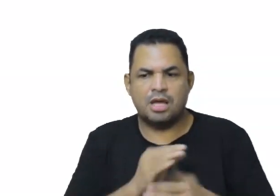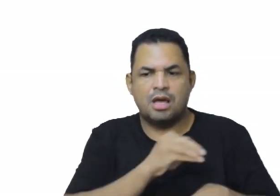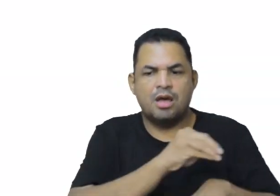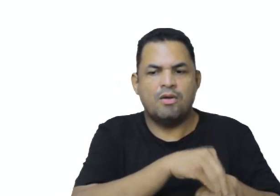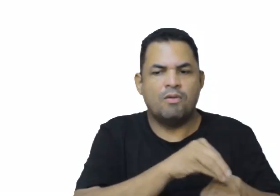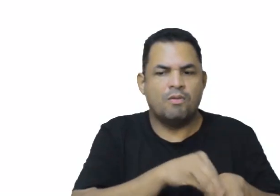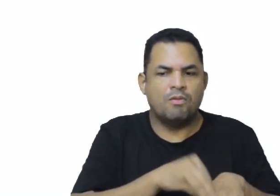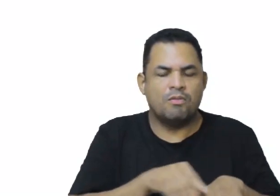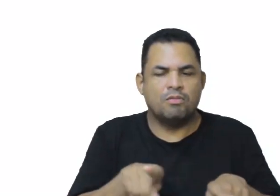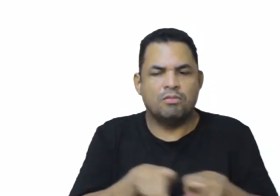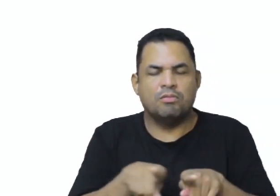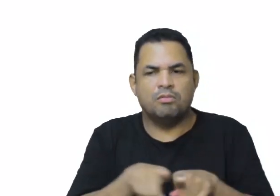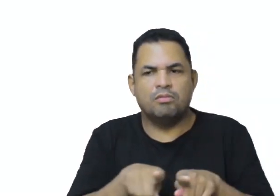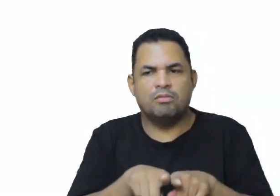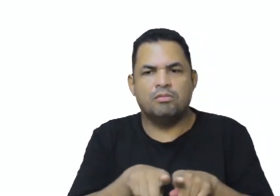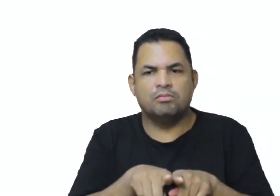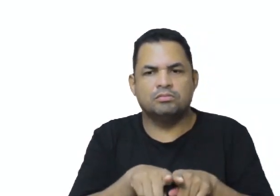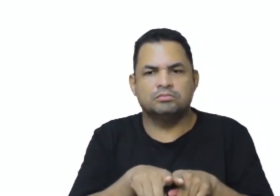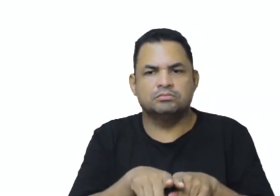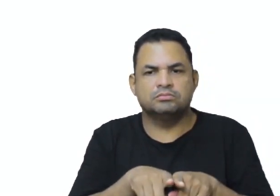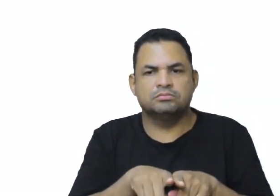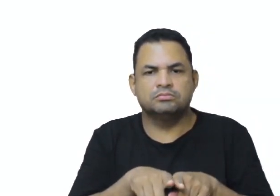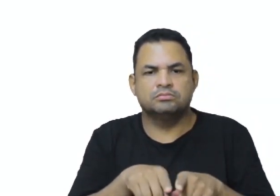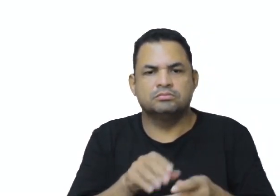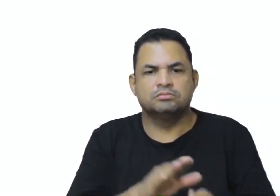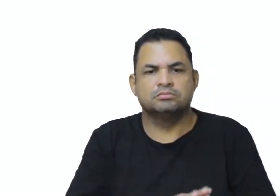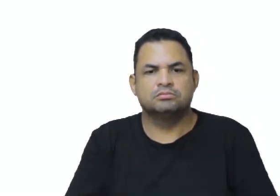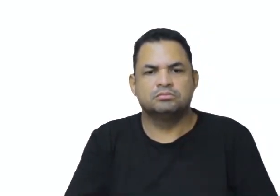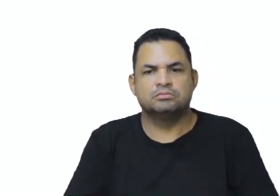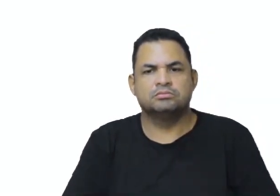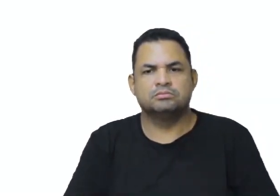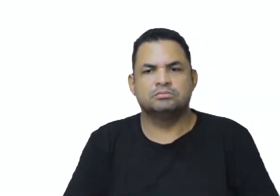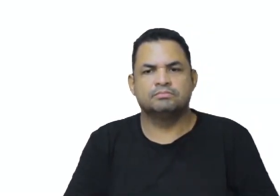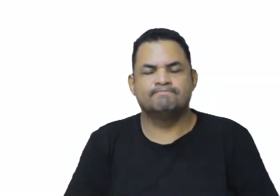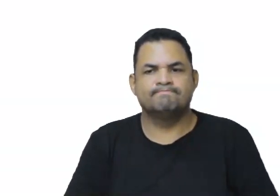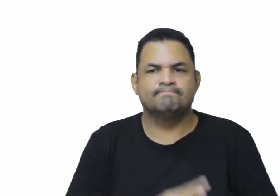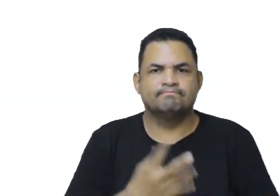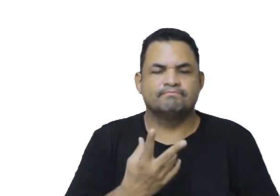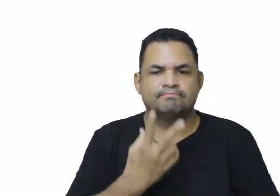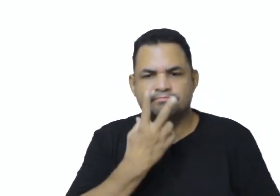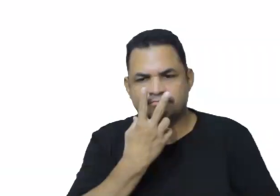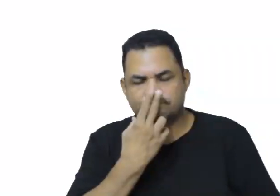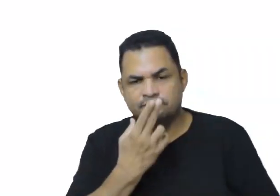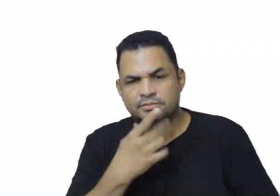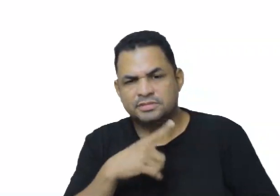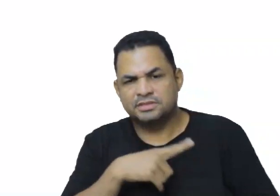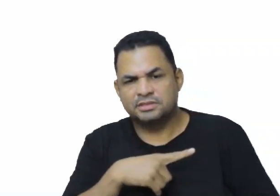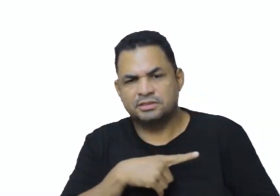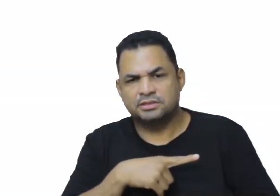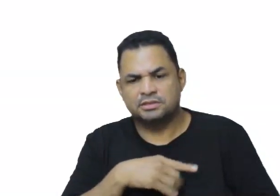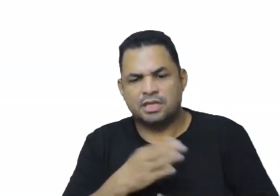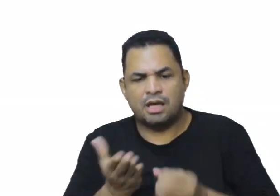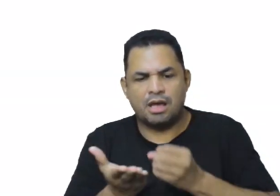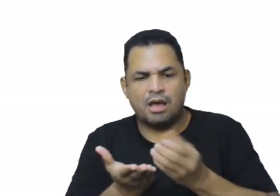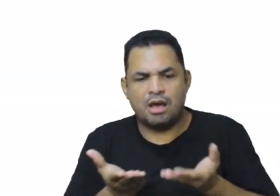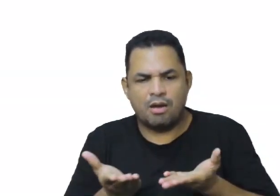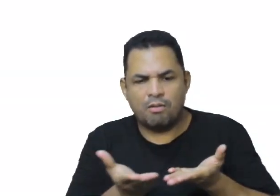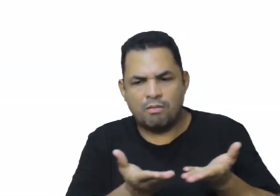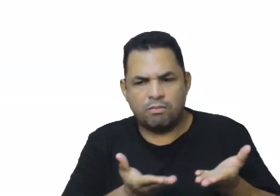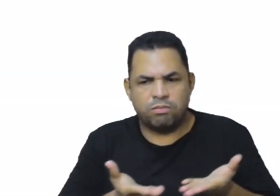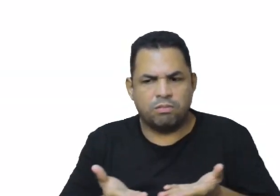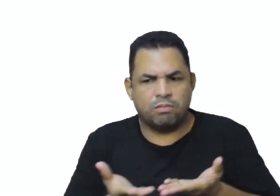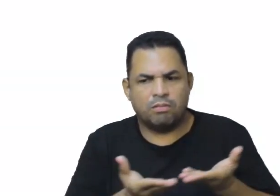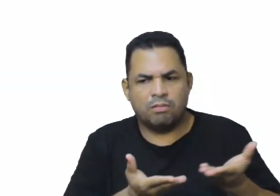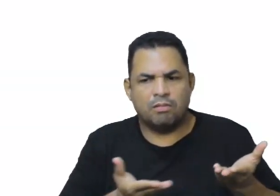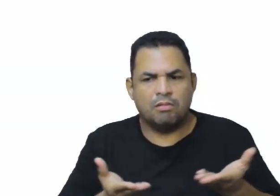a proteção mecânica para que esse feto, é como se ele tivesse que ficar imerso no líquido.